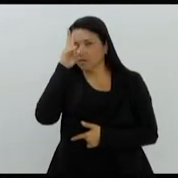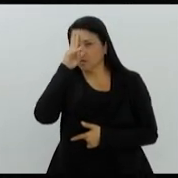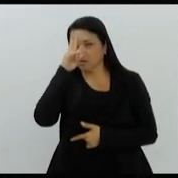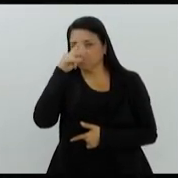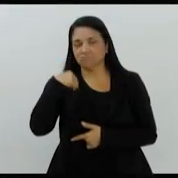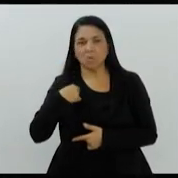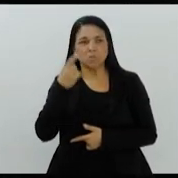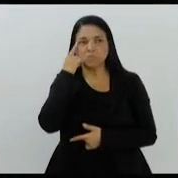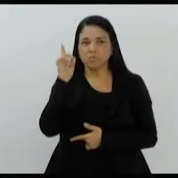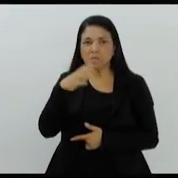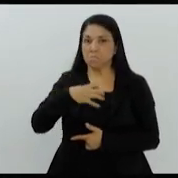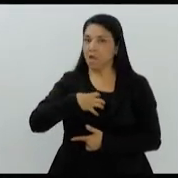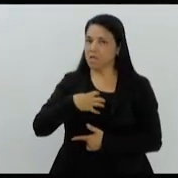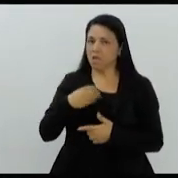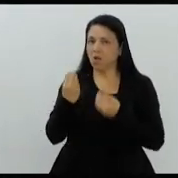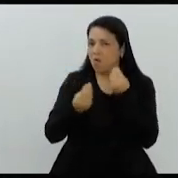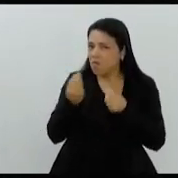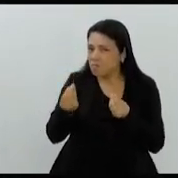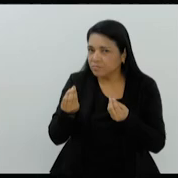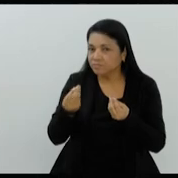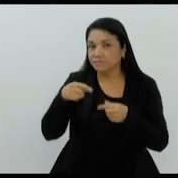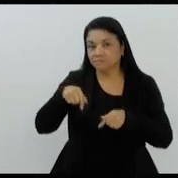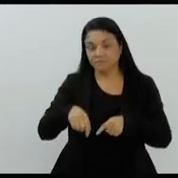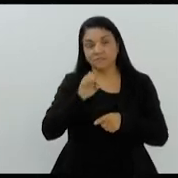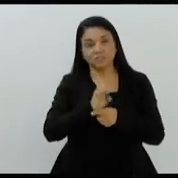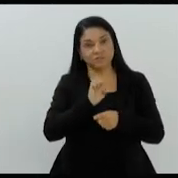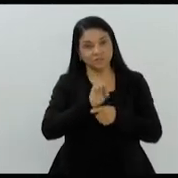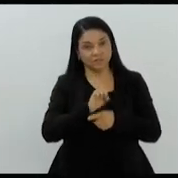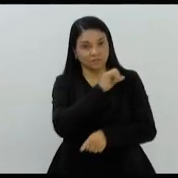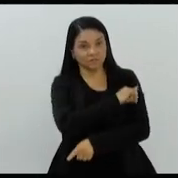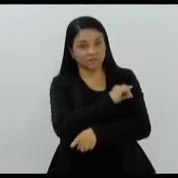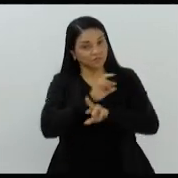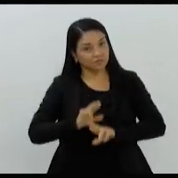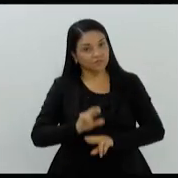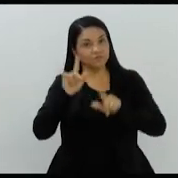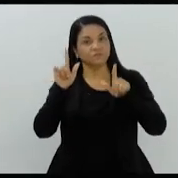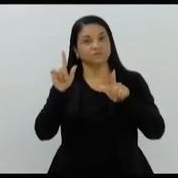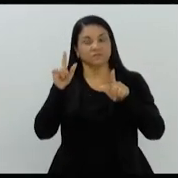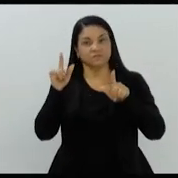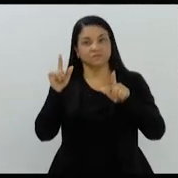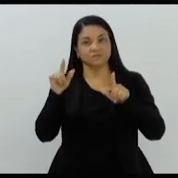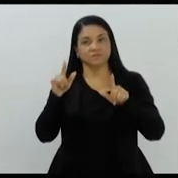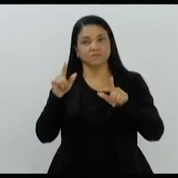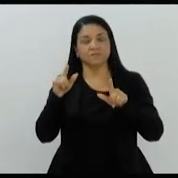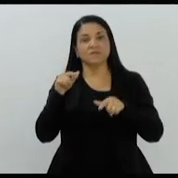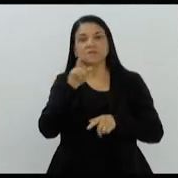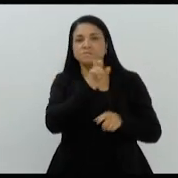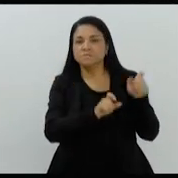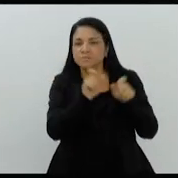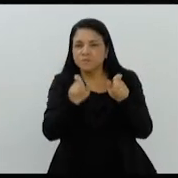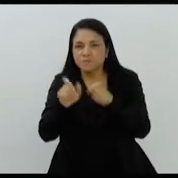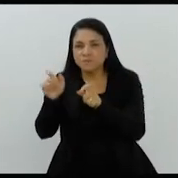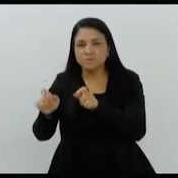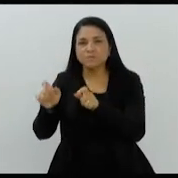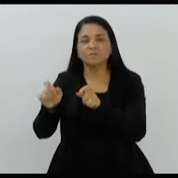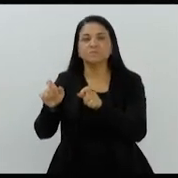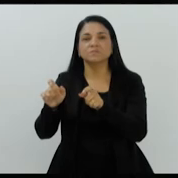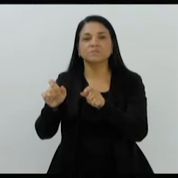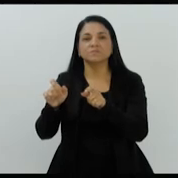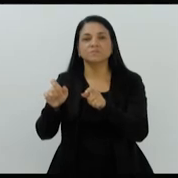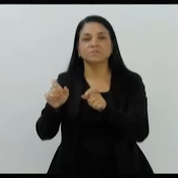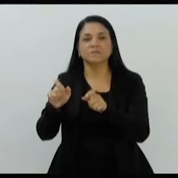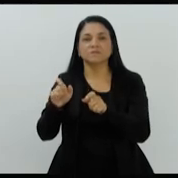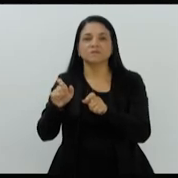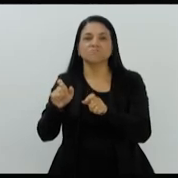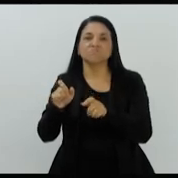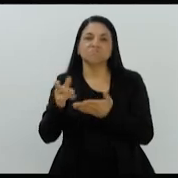na Bahia, aqui no nosso estado do Rio de Janeiro. As pessoas fazem suas